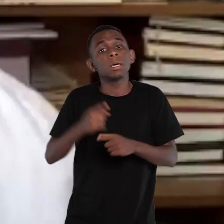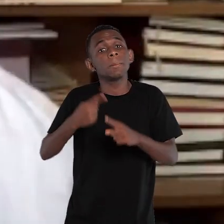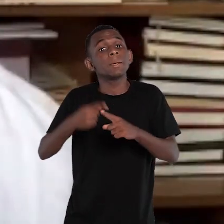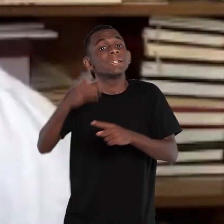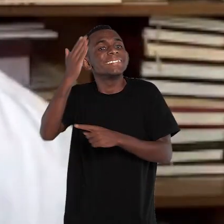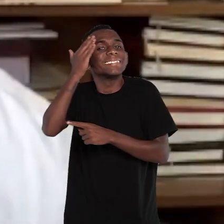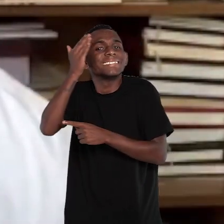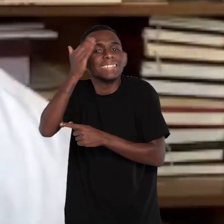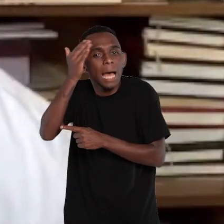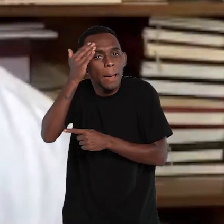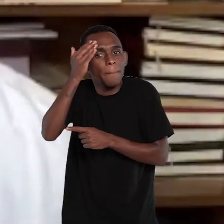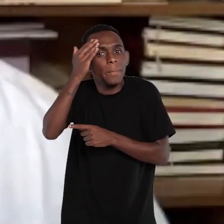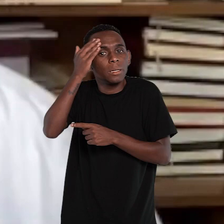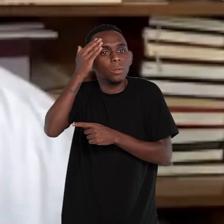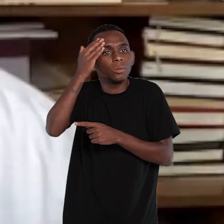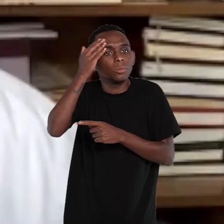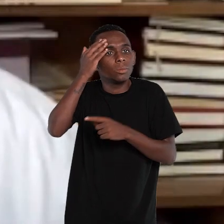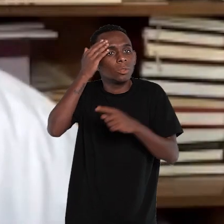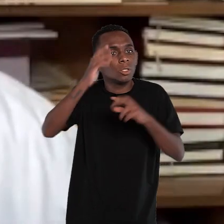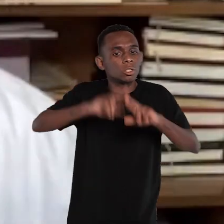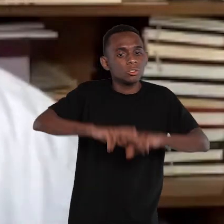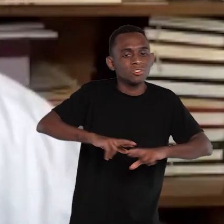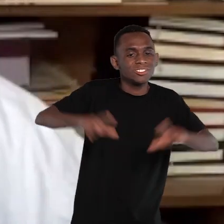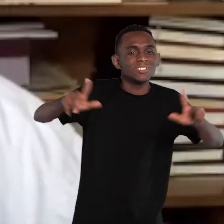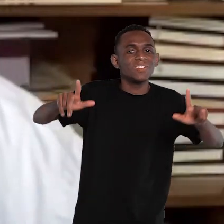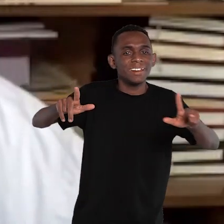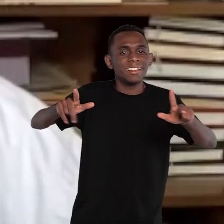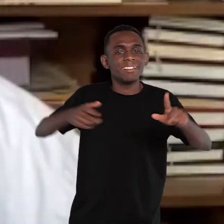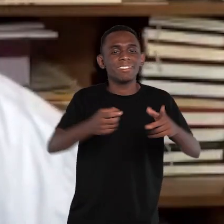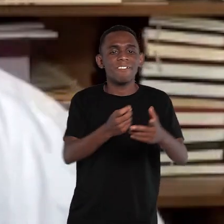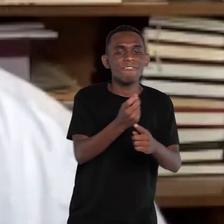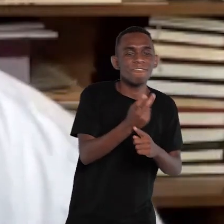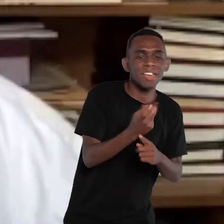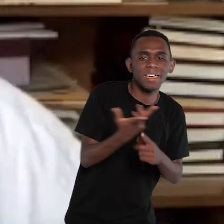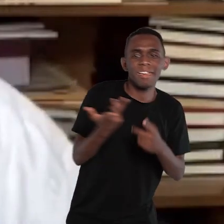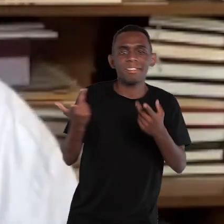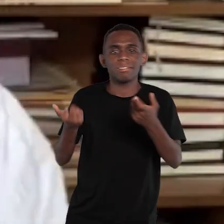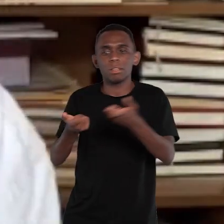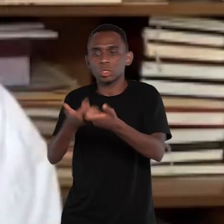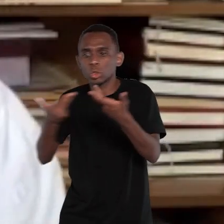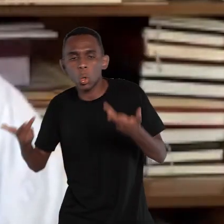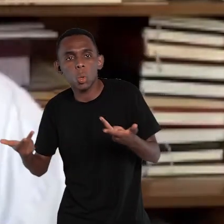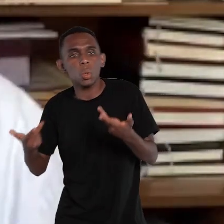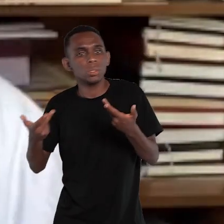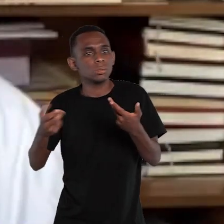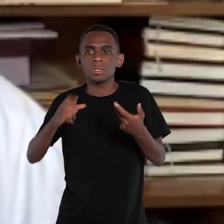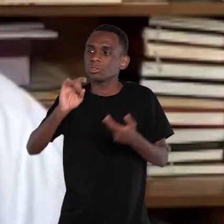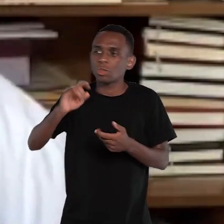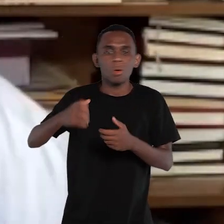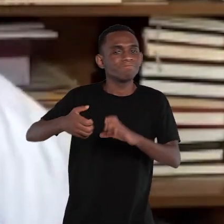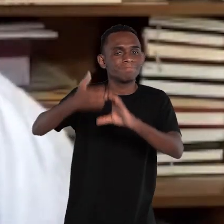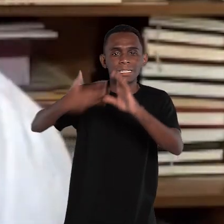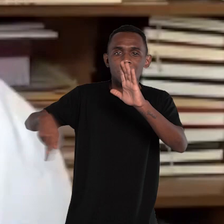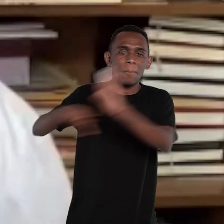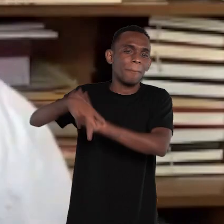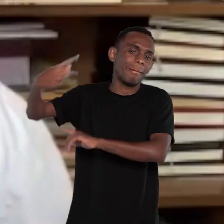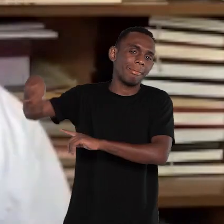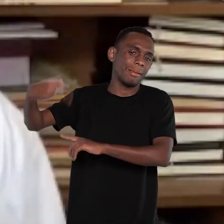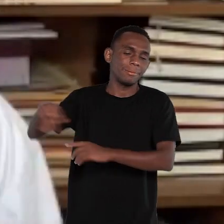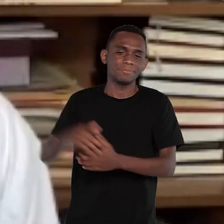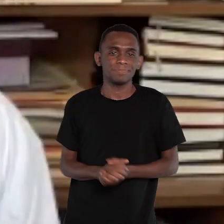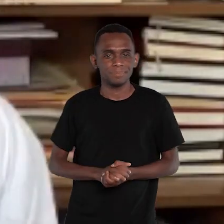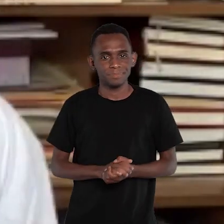o Spielberg sabe o que é artístico e o que é comercial, e consegue juntar essas duas coisas como acho que só ele sabe fazer